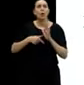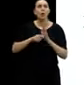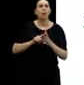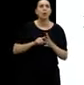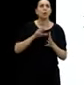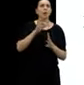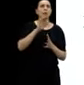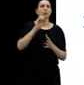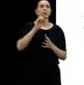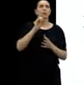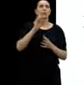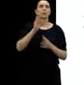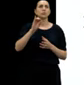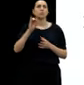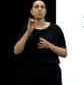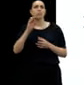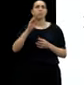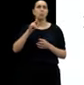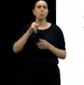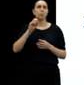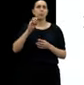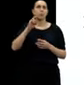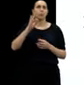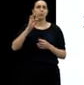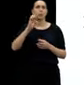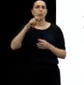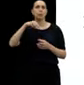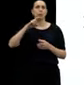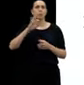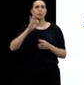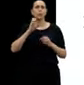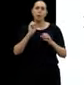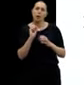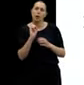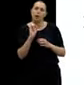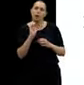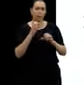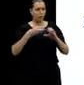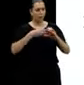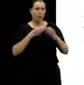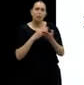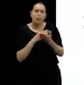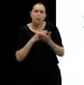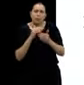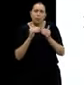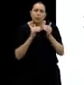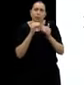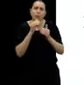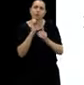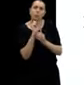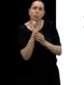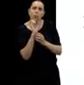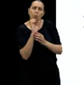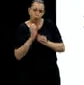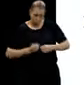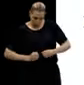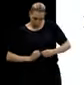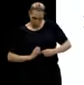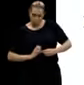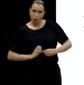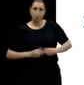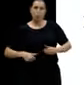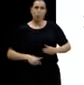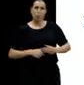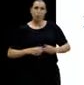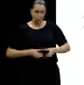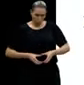células totipotentes, que são, vocês podem pensar como as células embrionárias, as primeiras células que vão surgir. E a gente diz